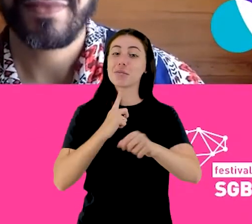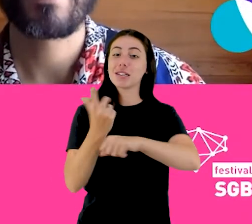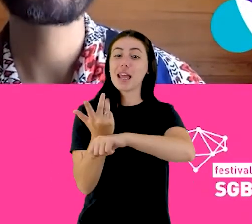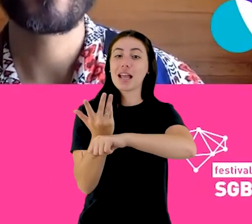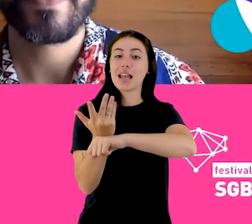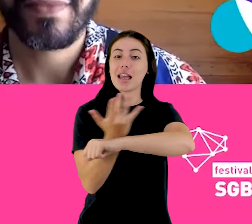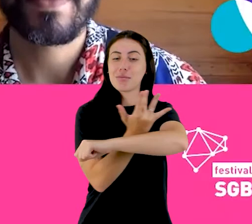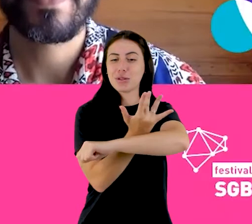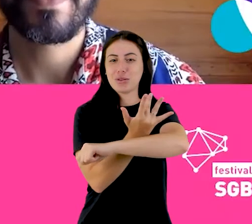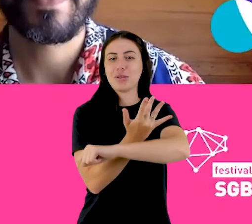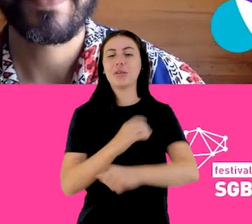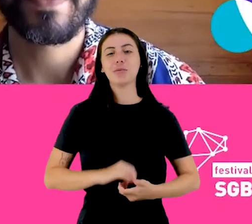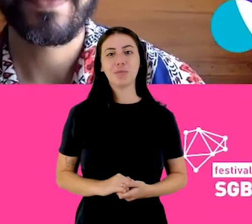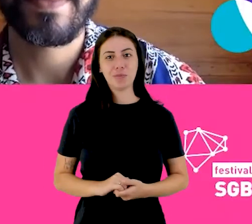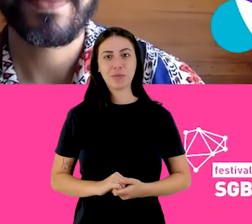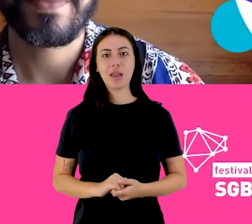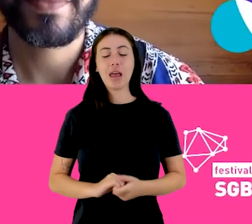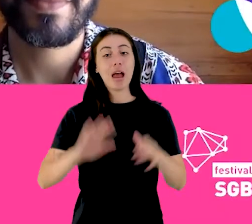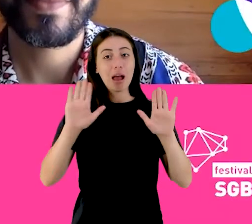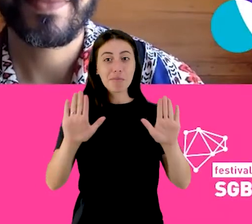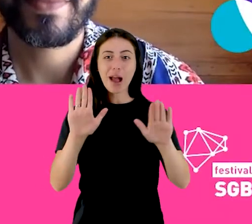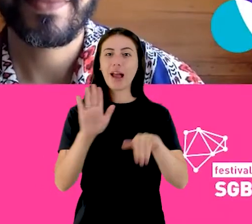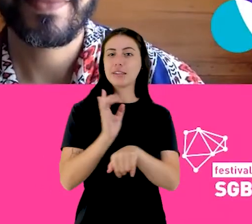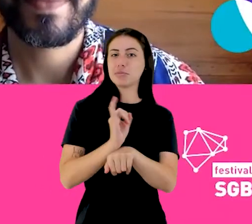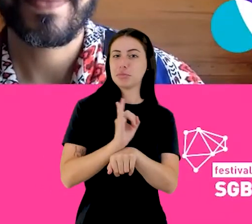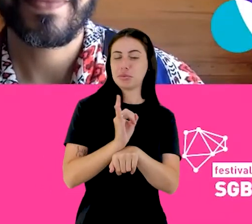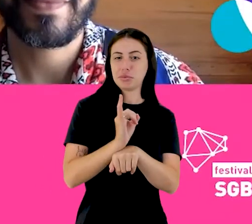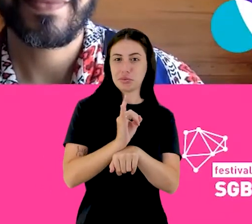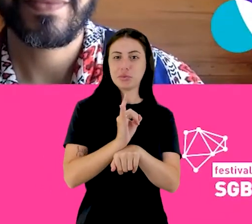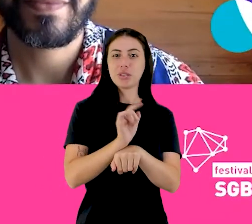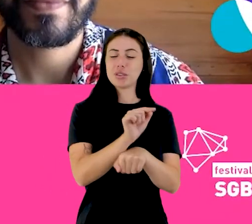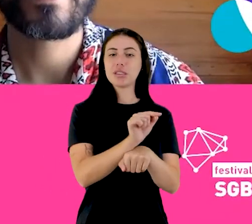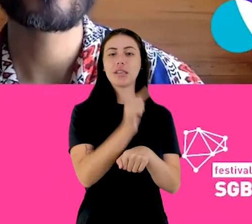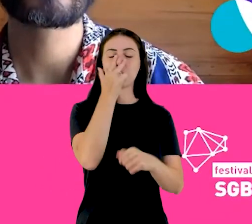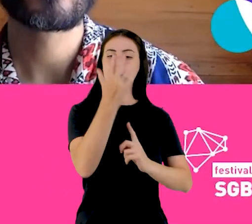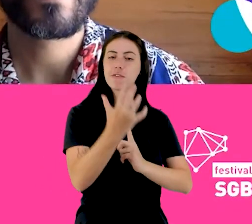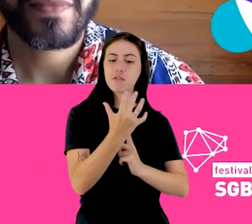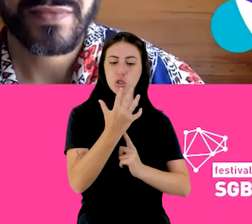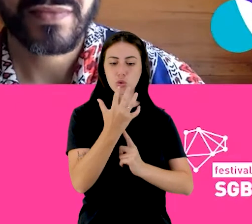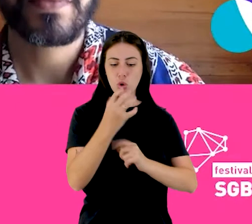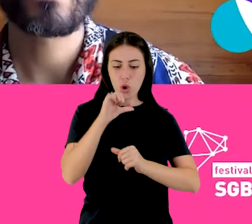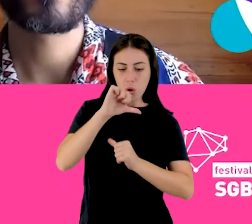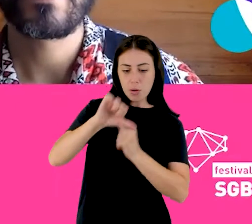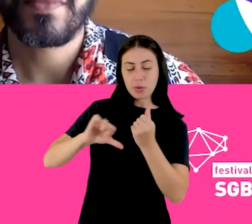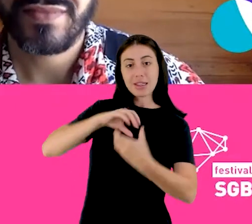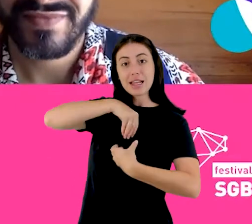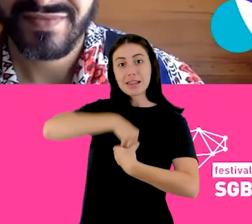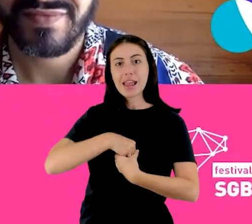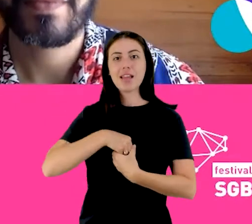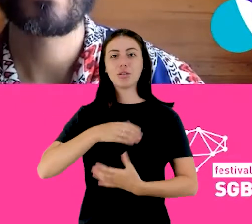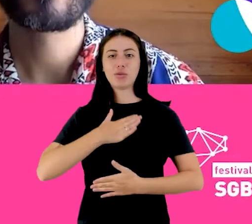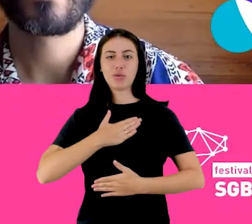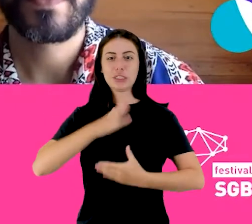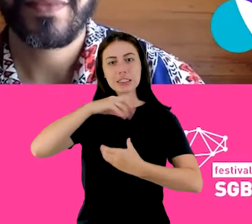sempre, porque o Minuno 23, ele teve uma mudança interna em mim, sabe? Interna.